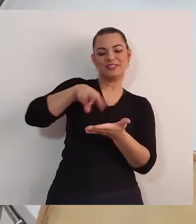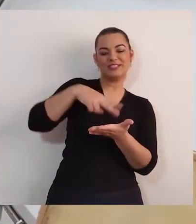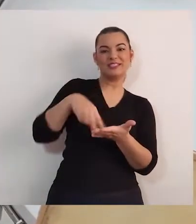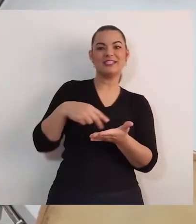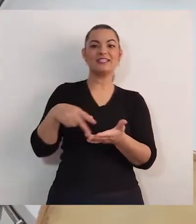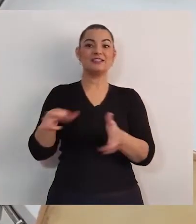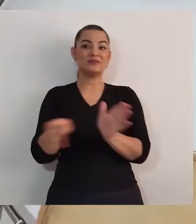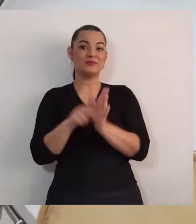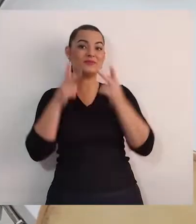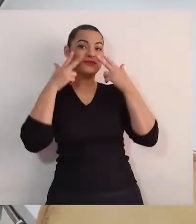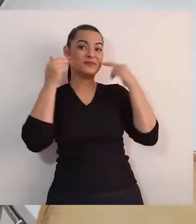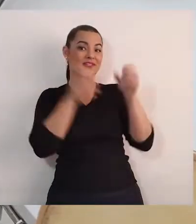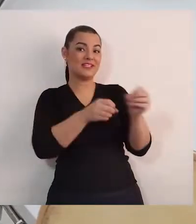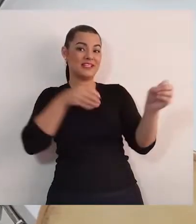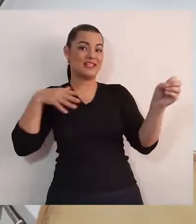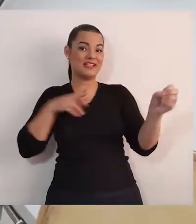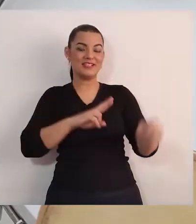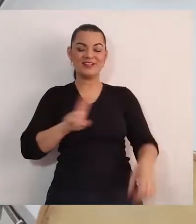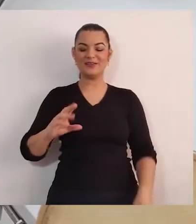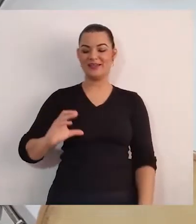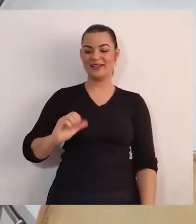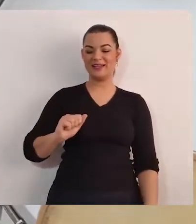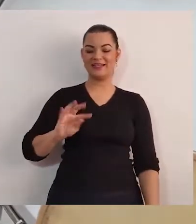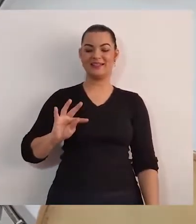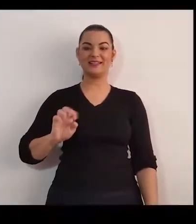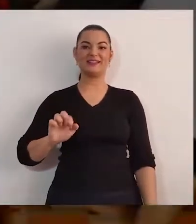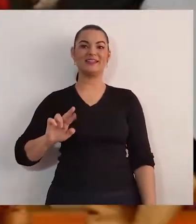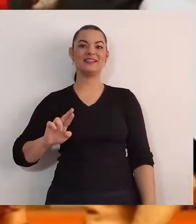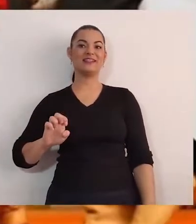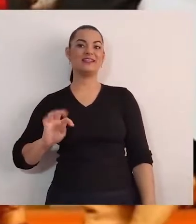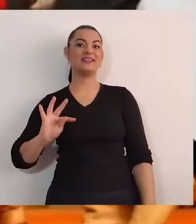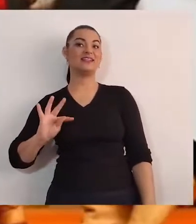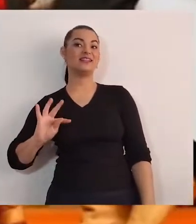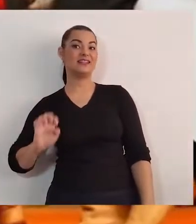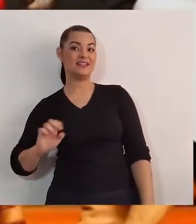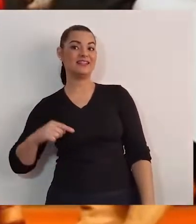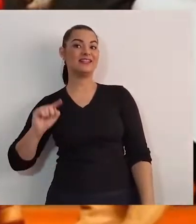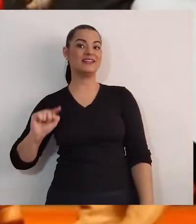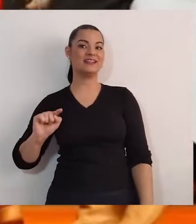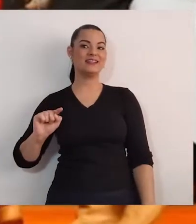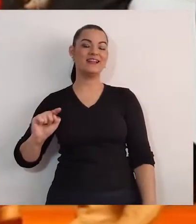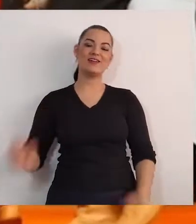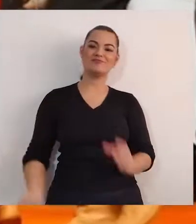e foi daí que surgiu a catira.